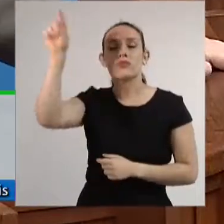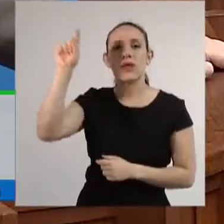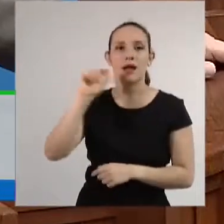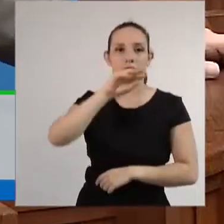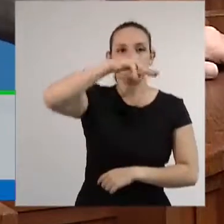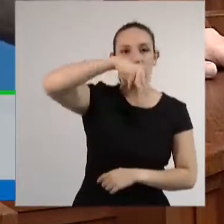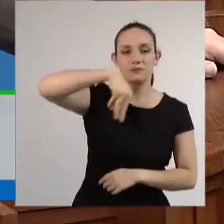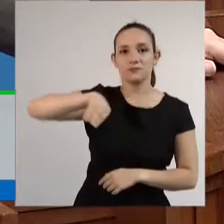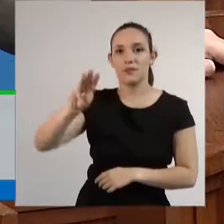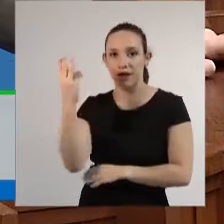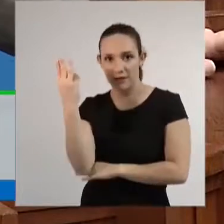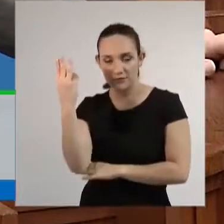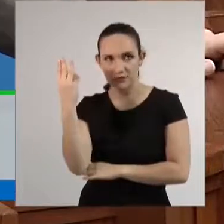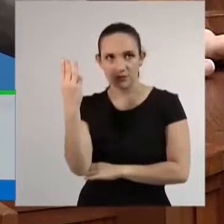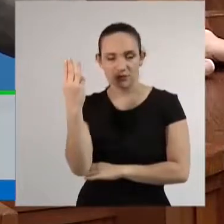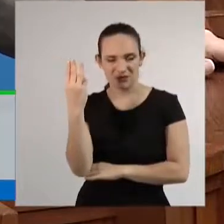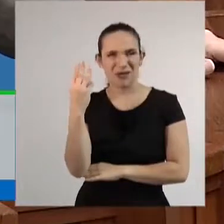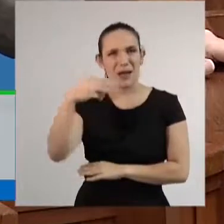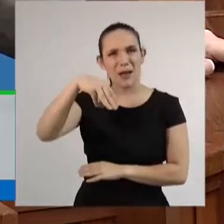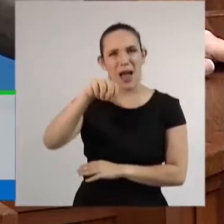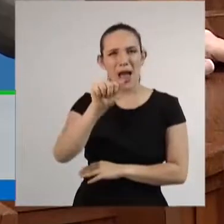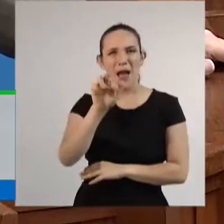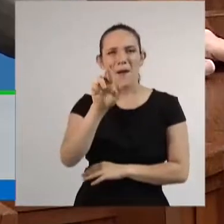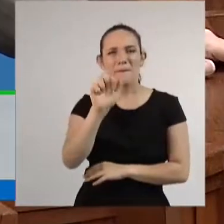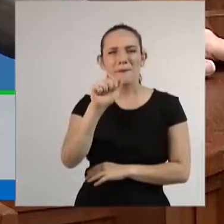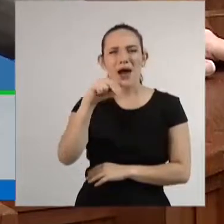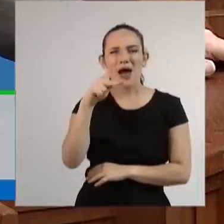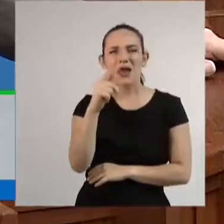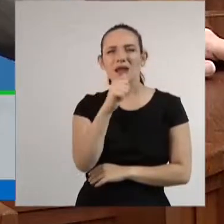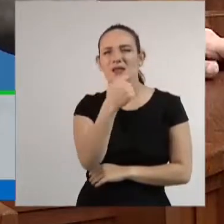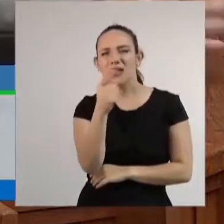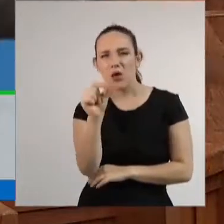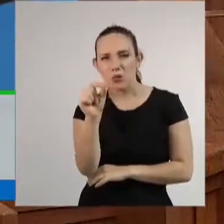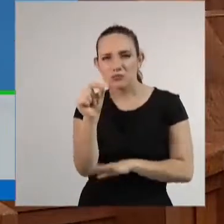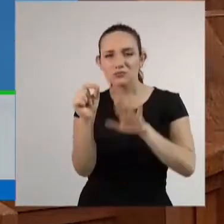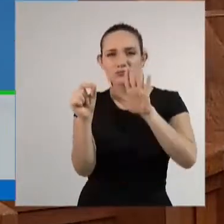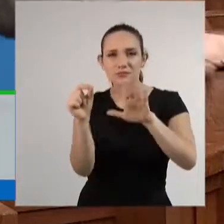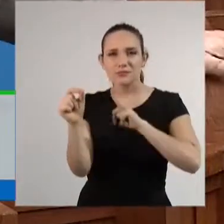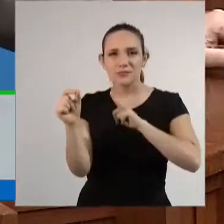proporcionalmente, morrem 13 negros para cada branco.